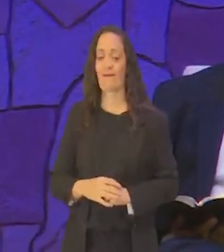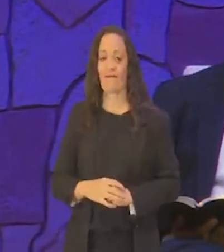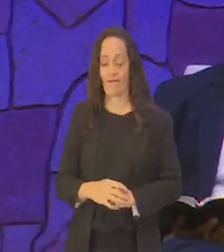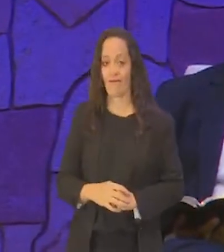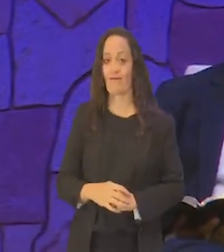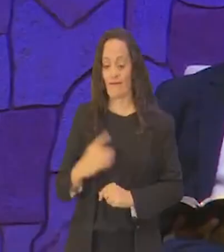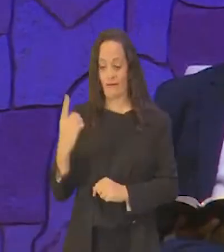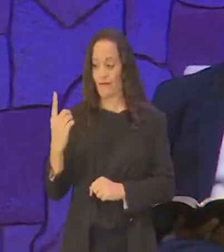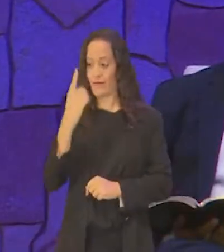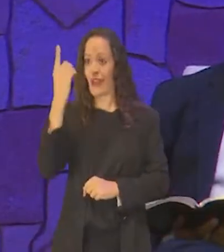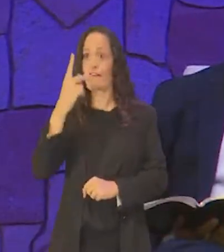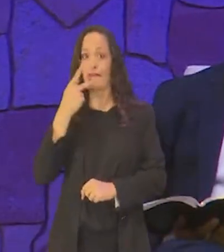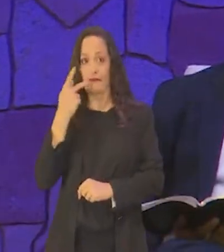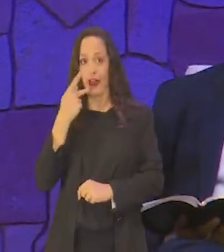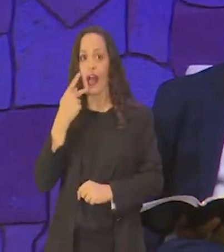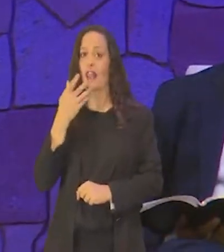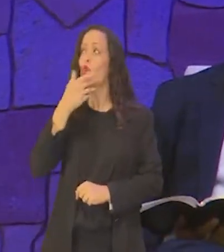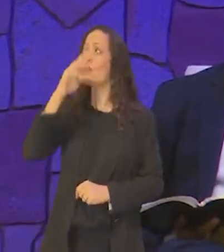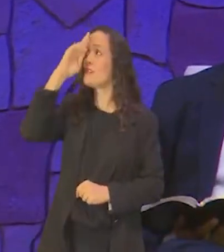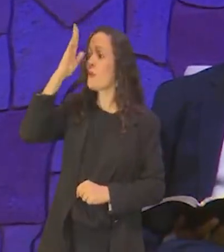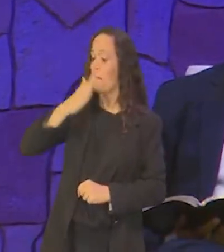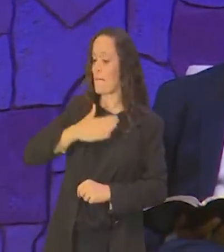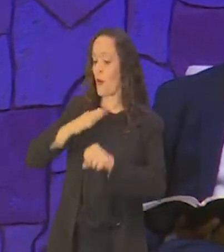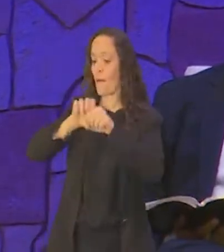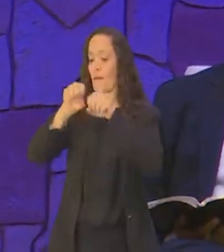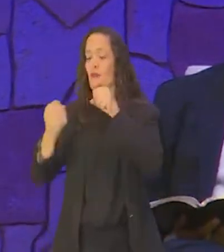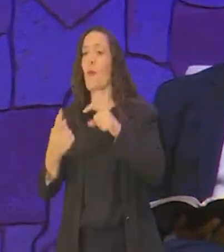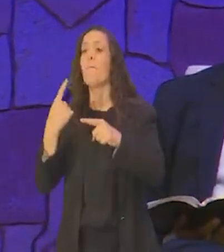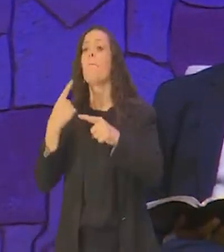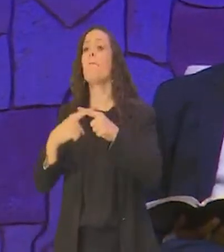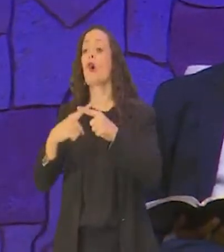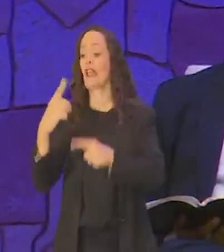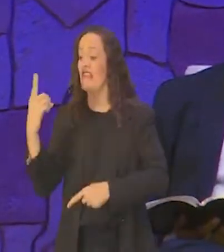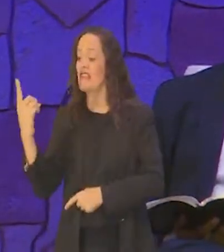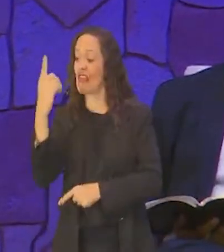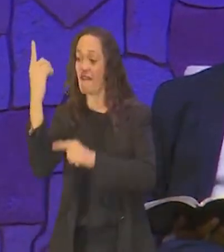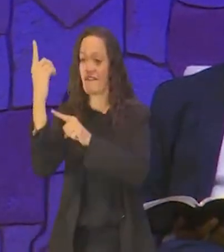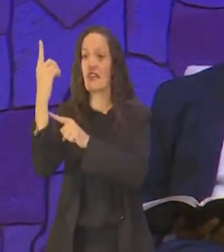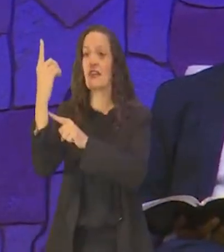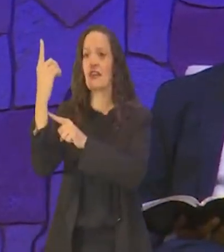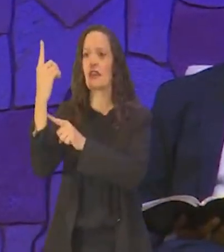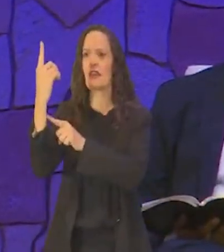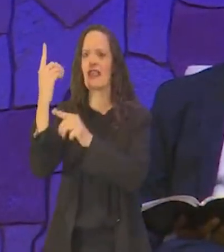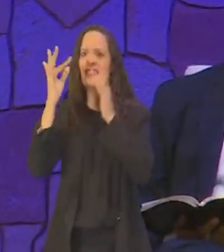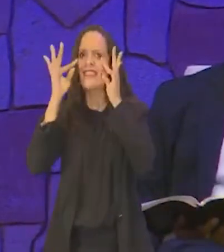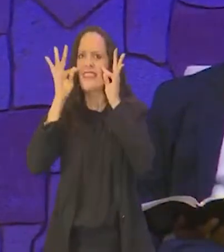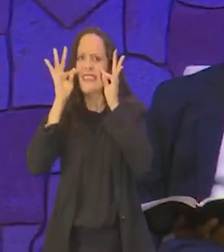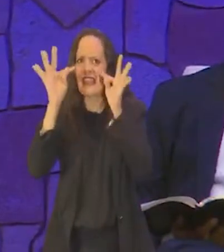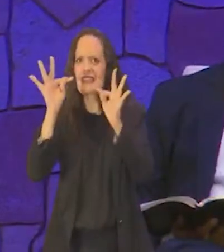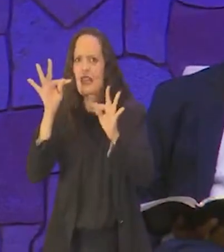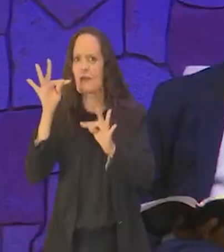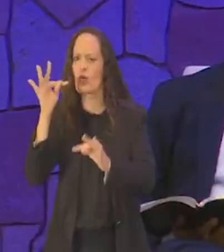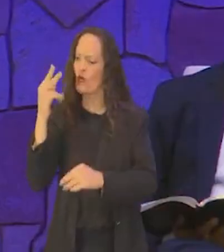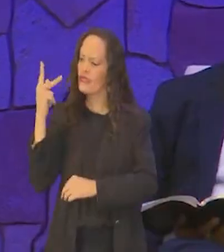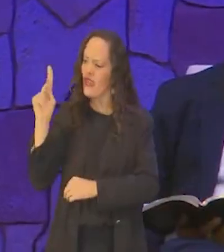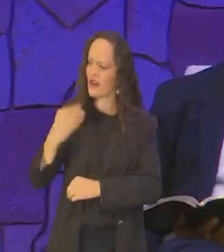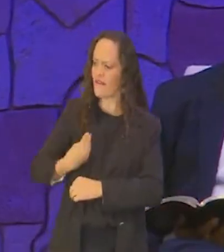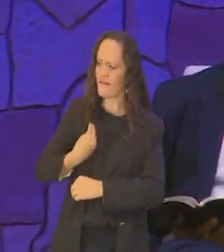Ele fala isso porque Davi é um homem que, quando nós vamos ver o seu testemunho, nós